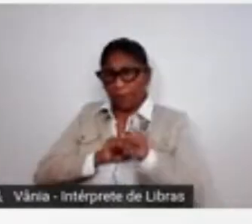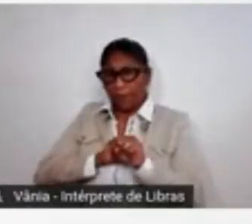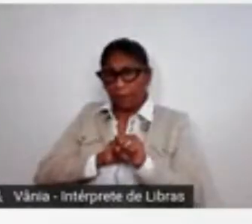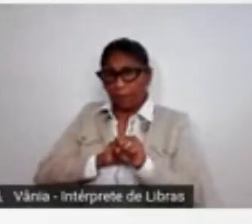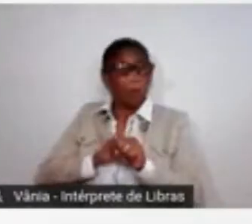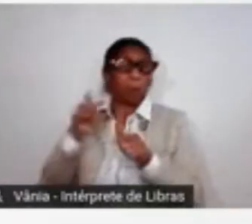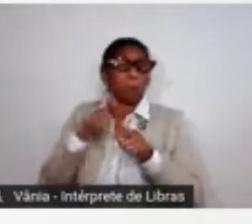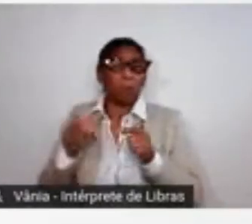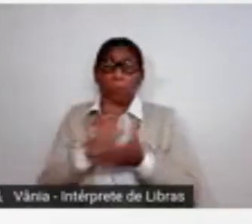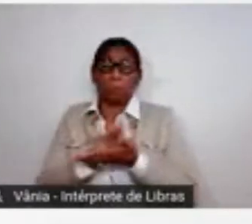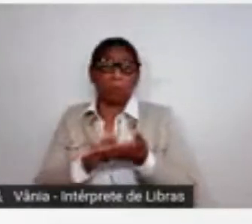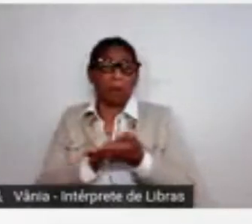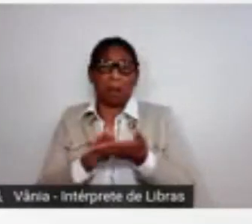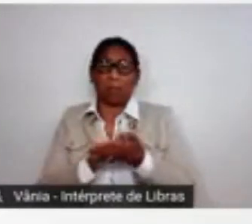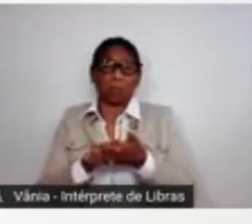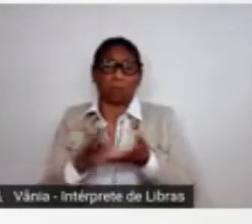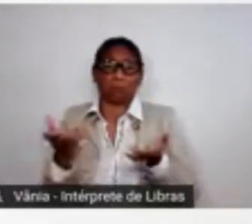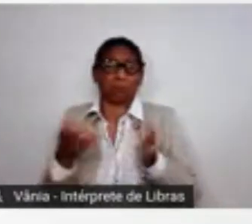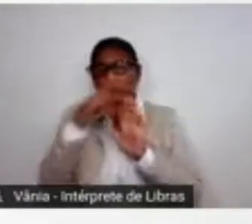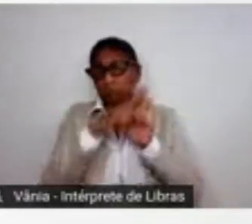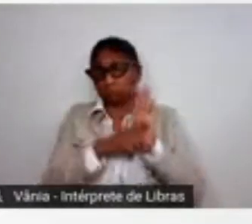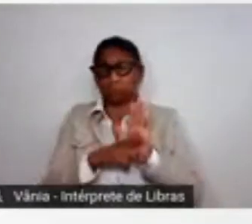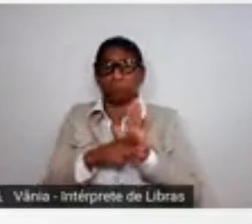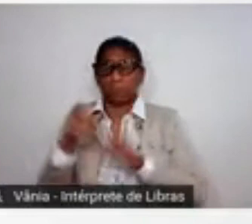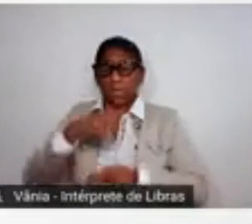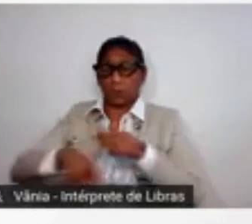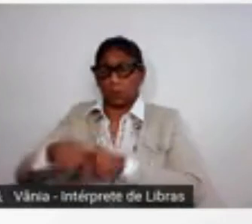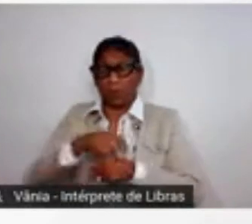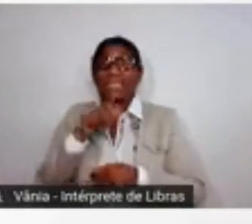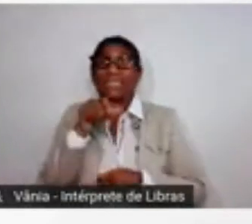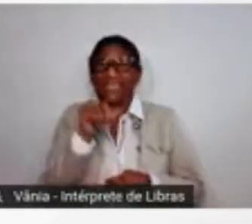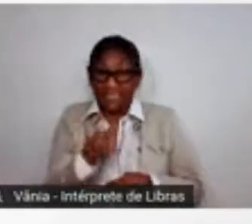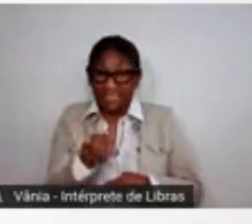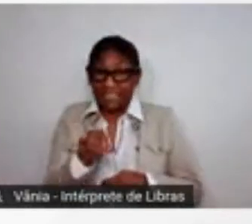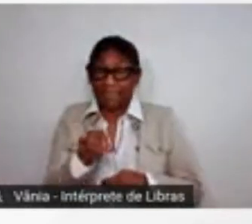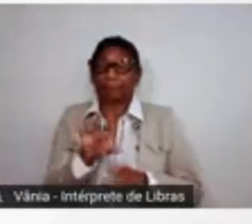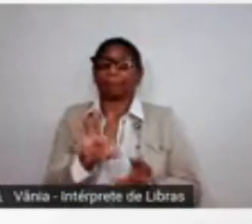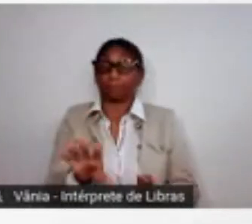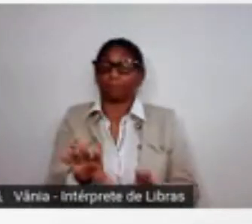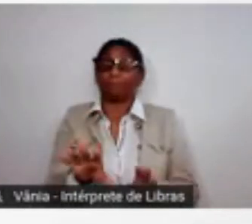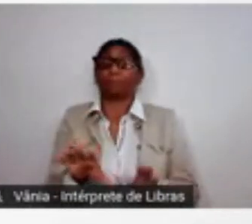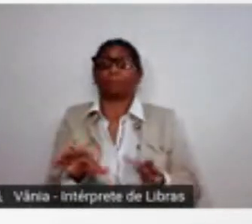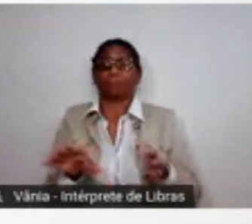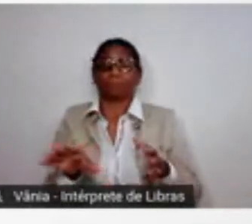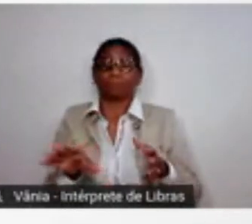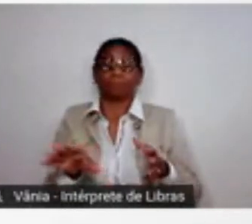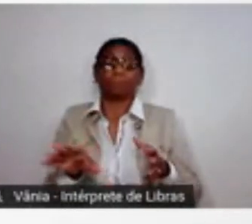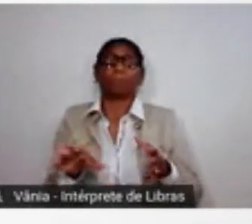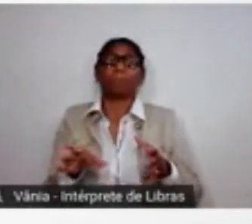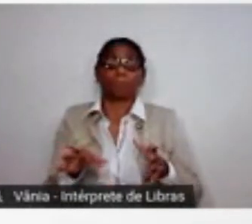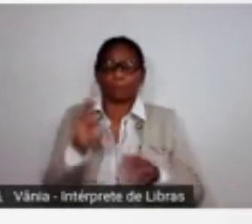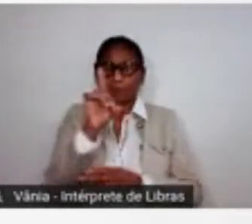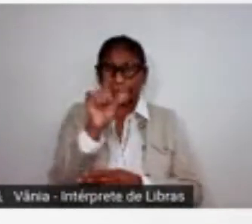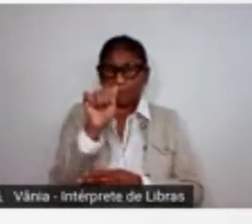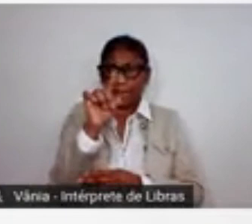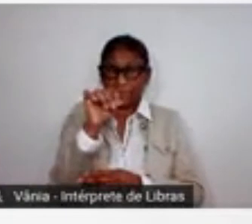que estabelecer mais restrições à atividade econômica. Agora, se junto com os dados de